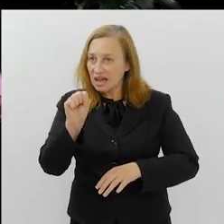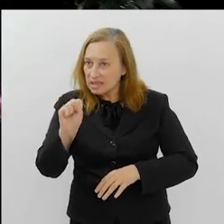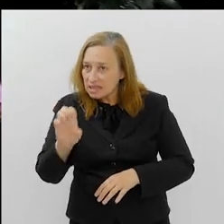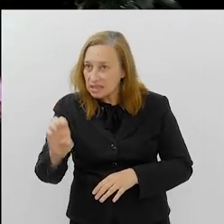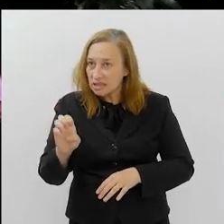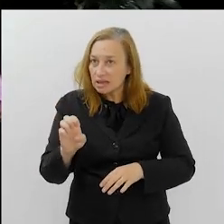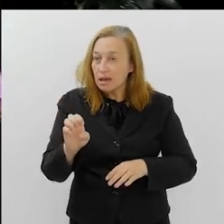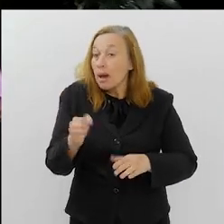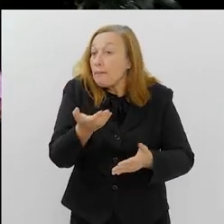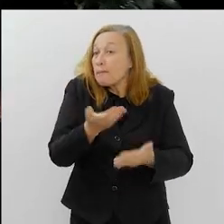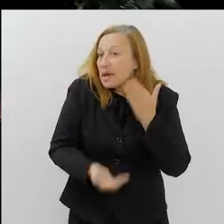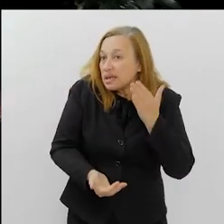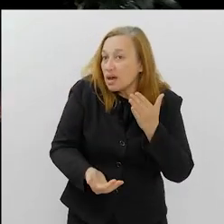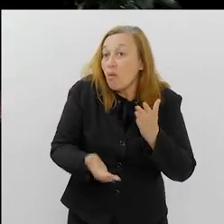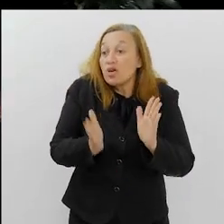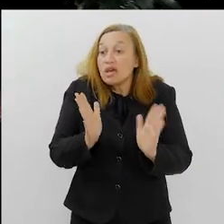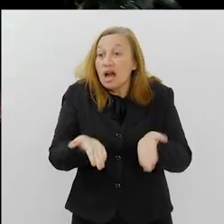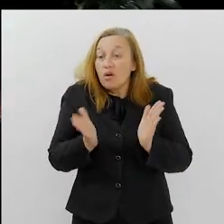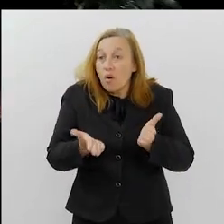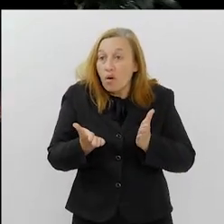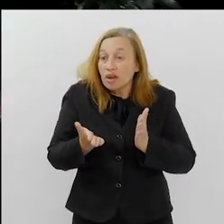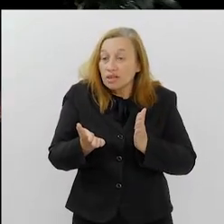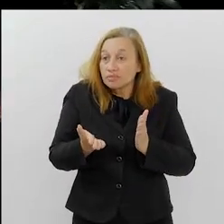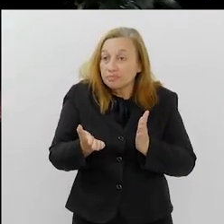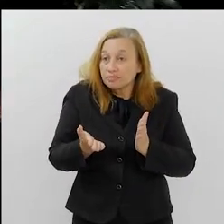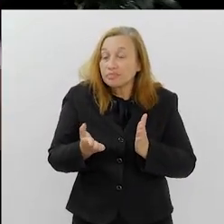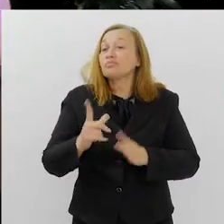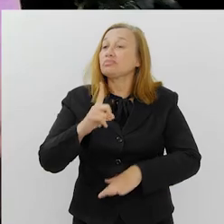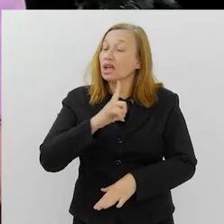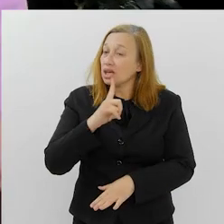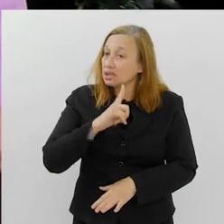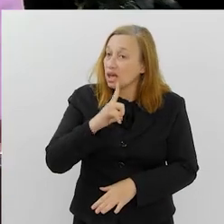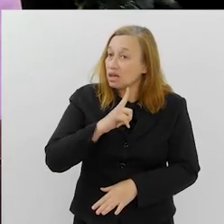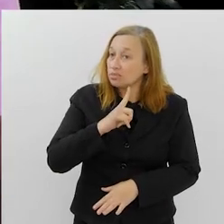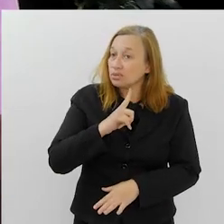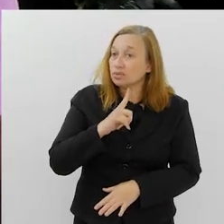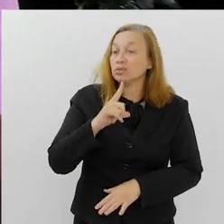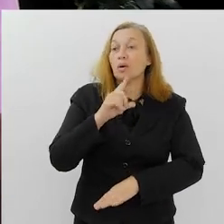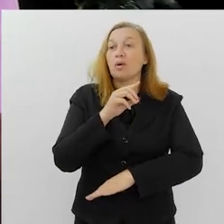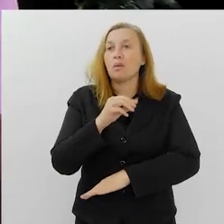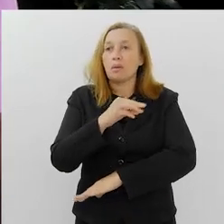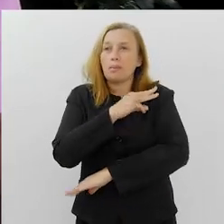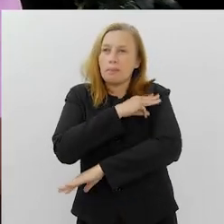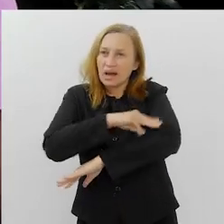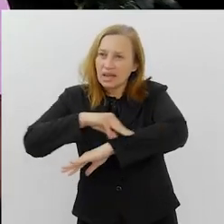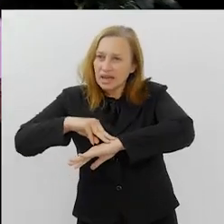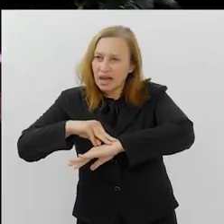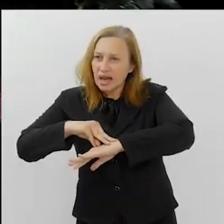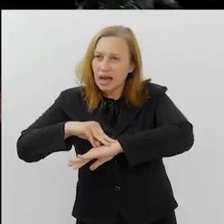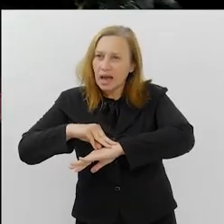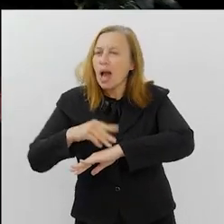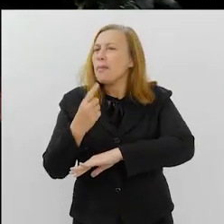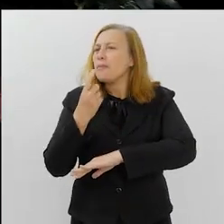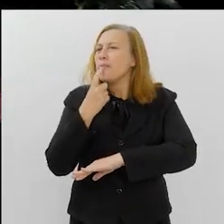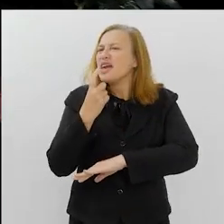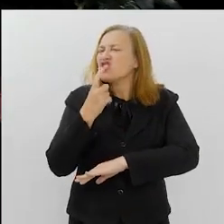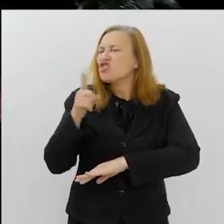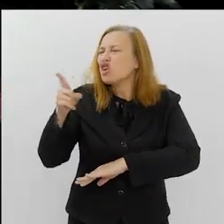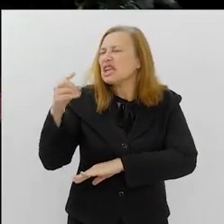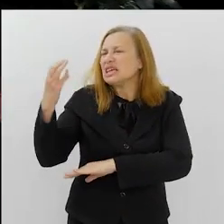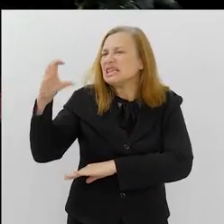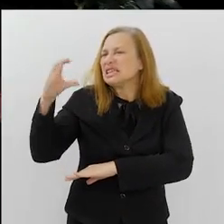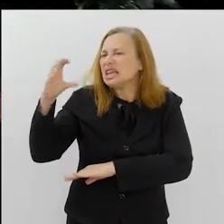o Americano. E agora a gente tem o Maricá, que é ali da região, né? Pertinho de Niterói, Maricá